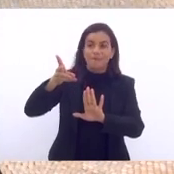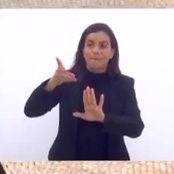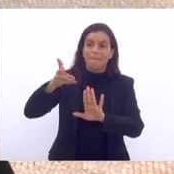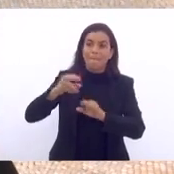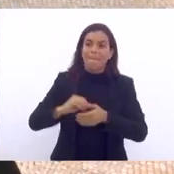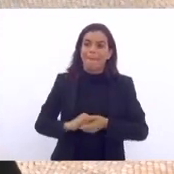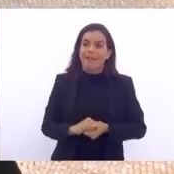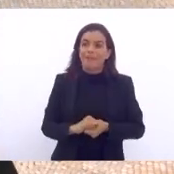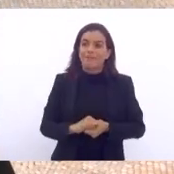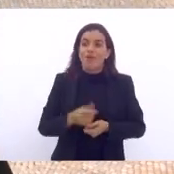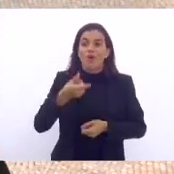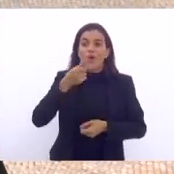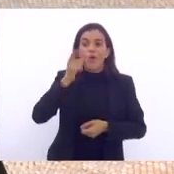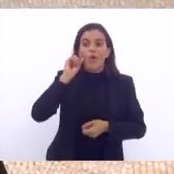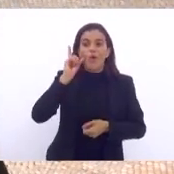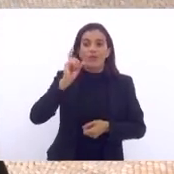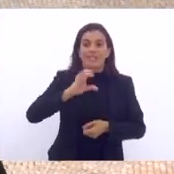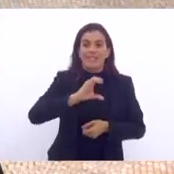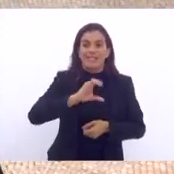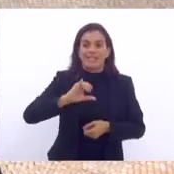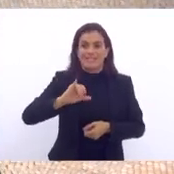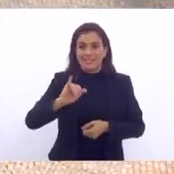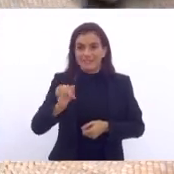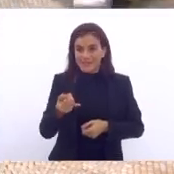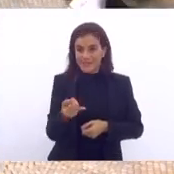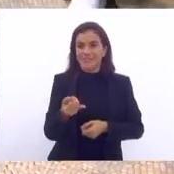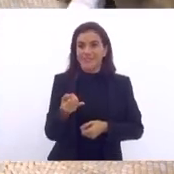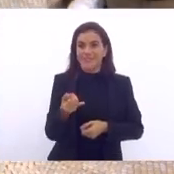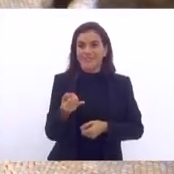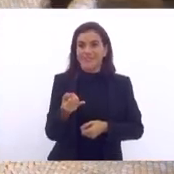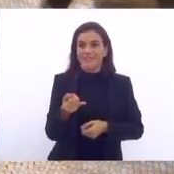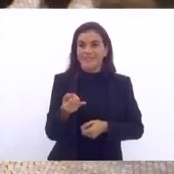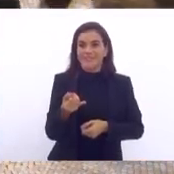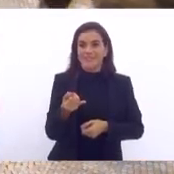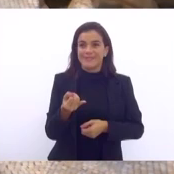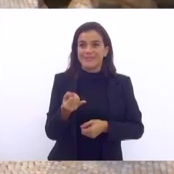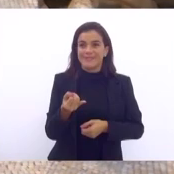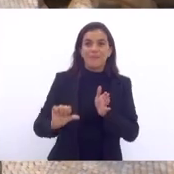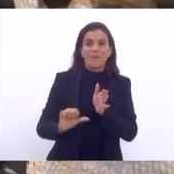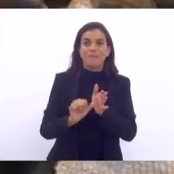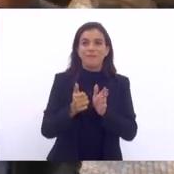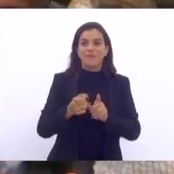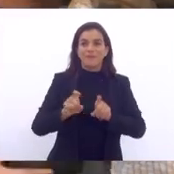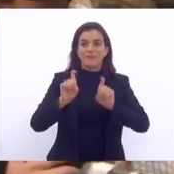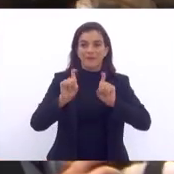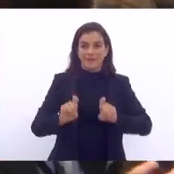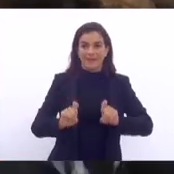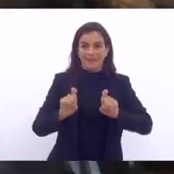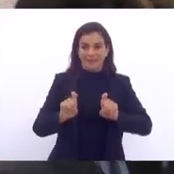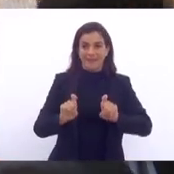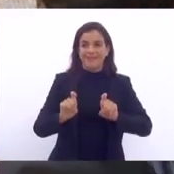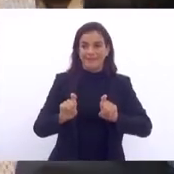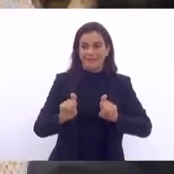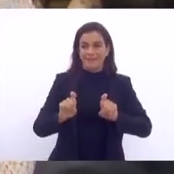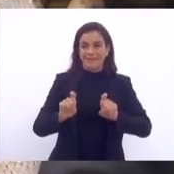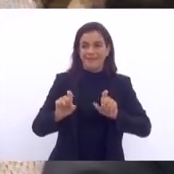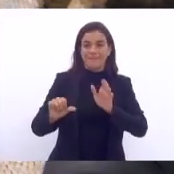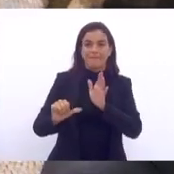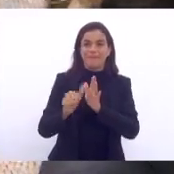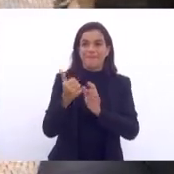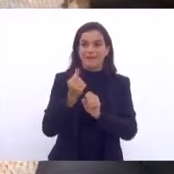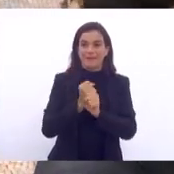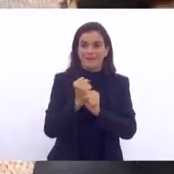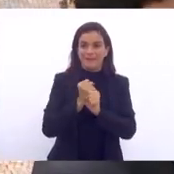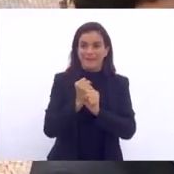presidente Bacelar. Eu estou no meu primeiro mandato, primeiro ano do primeiro mandato. E eu